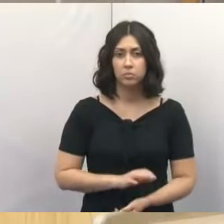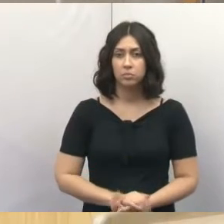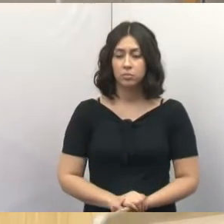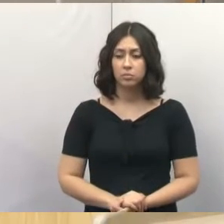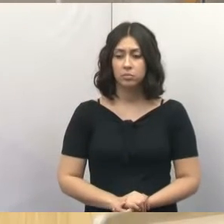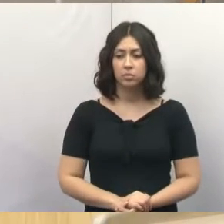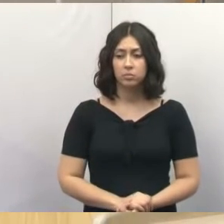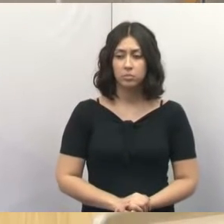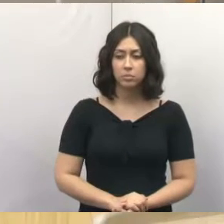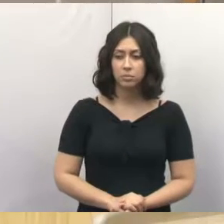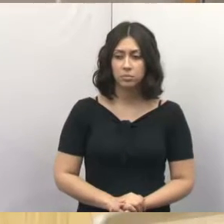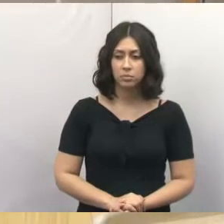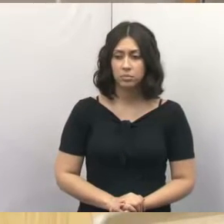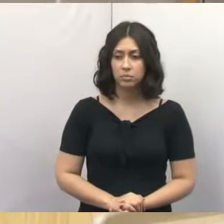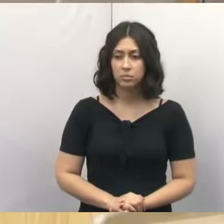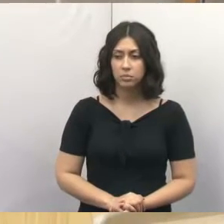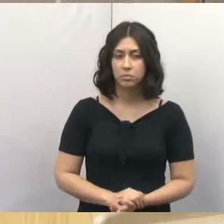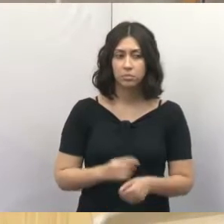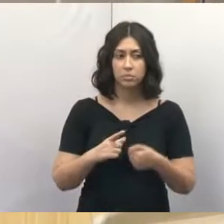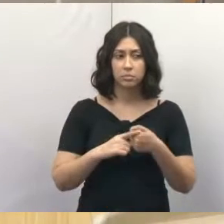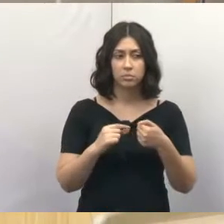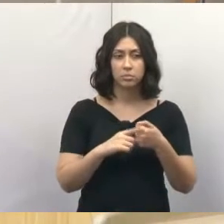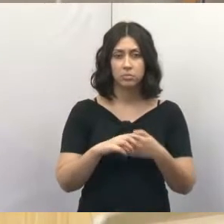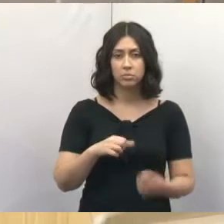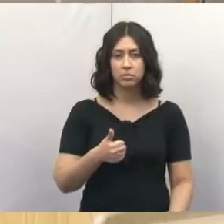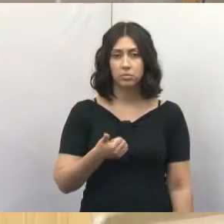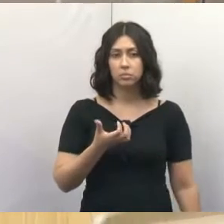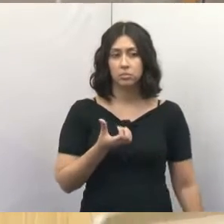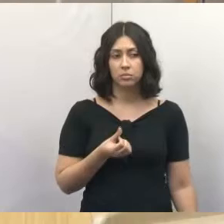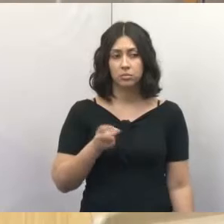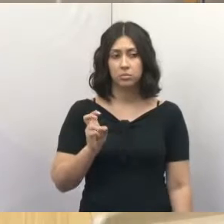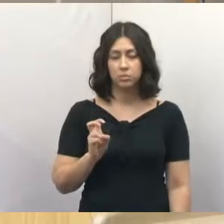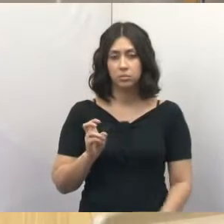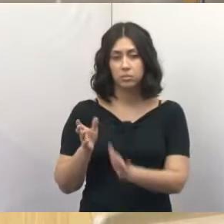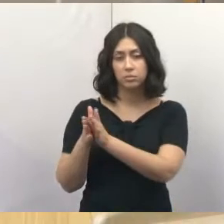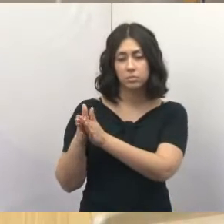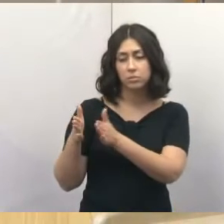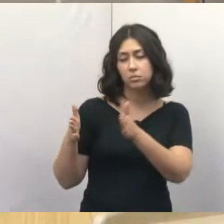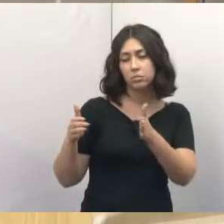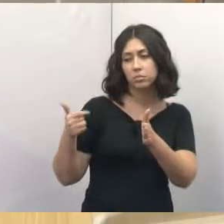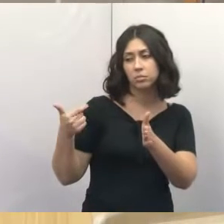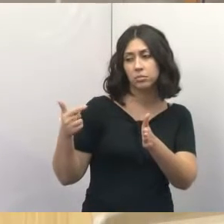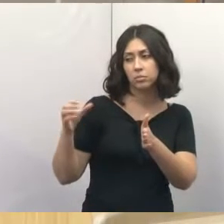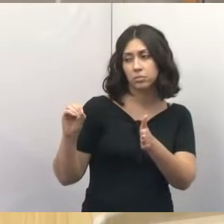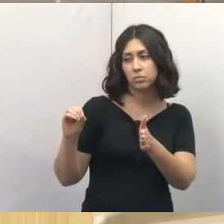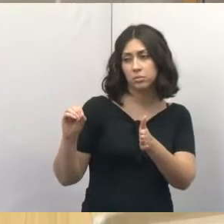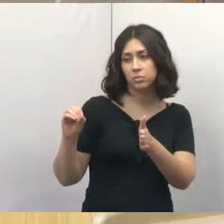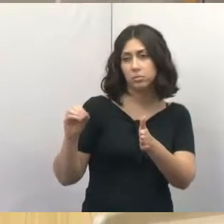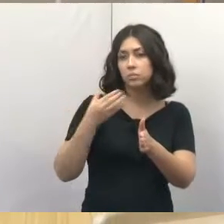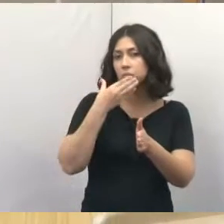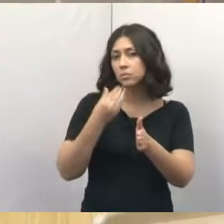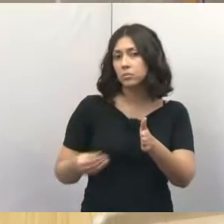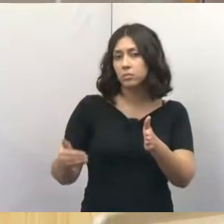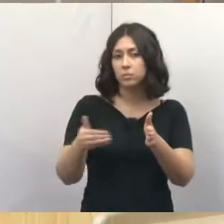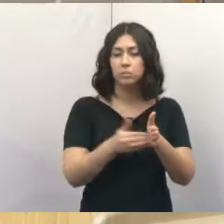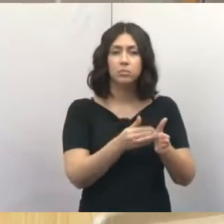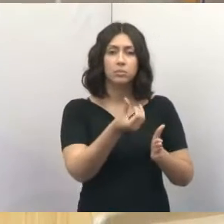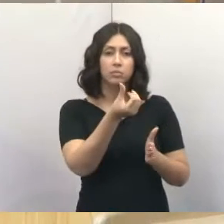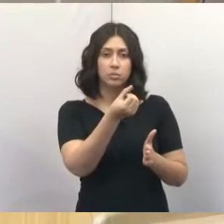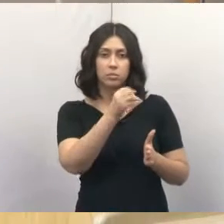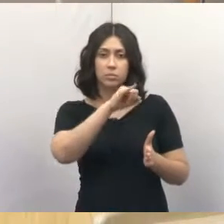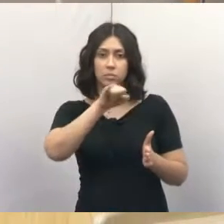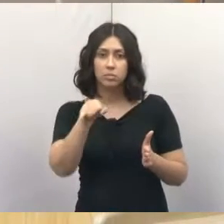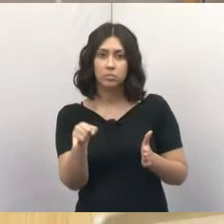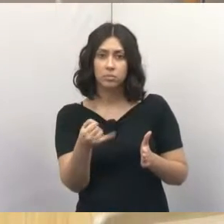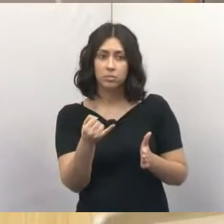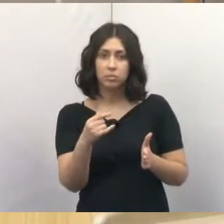remunerando os demais. Artigo 165. No período compreendido entre 20 de dezembro a 6 de janeiro da Câmara Municipal permanecer em